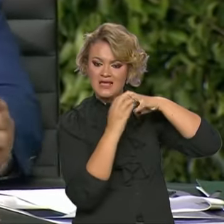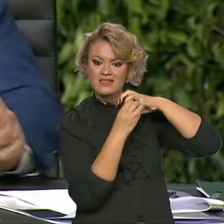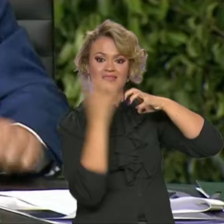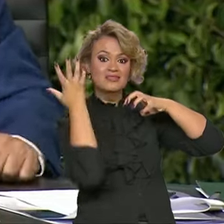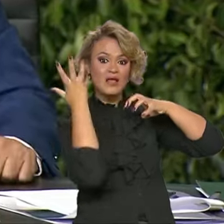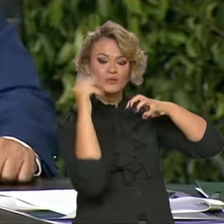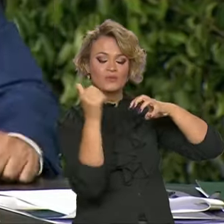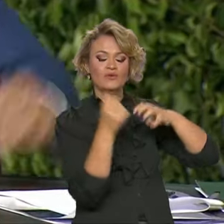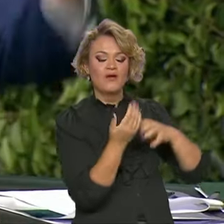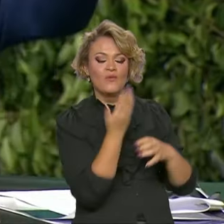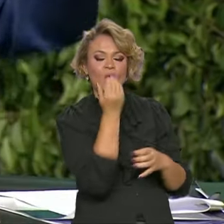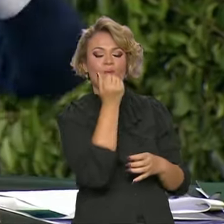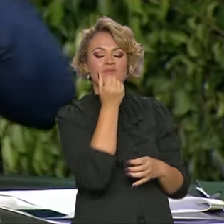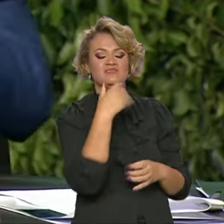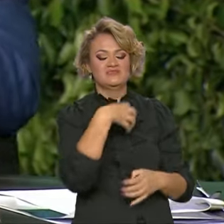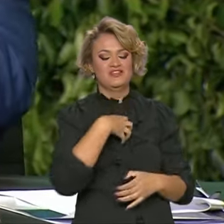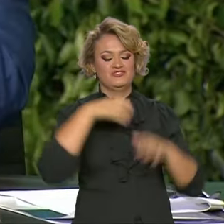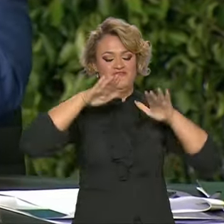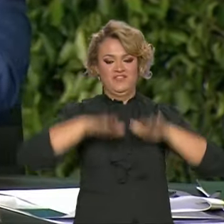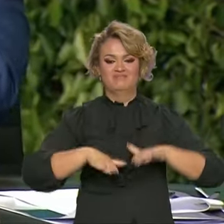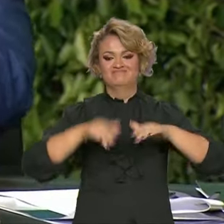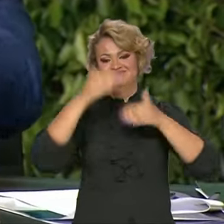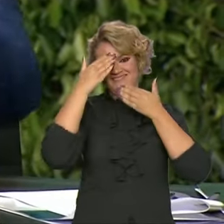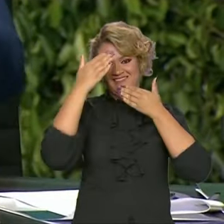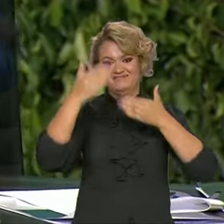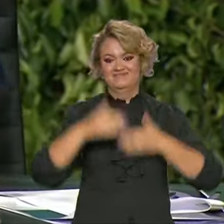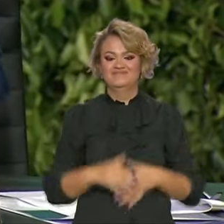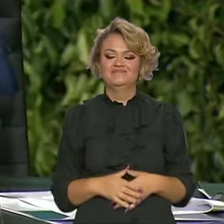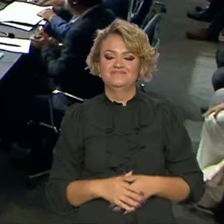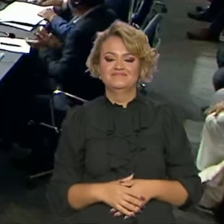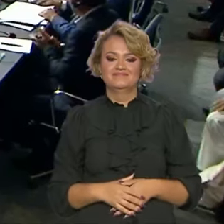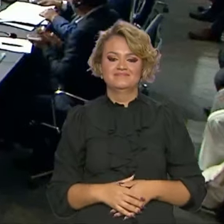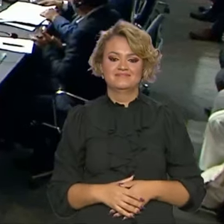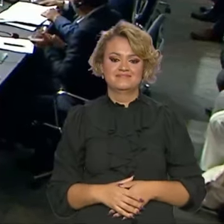daqui, ficou. Muito obrigado, bom dia a todos.